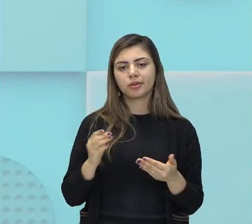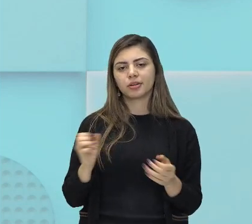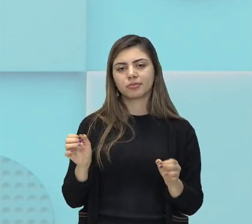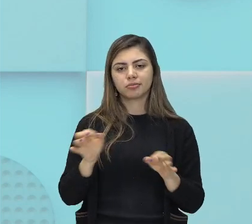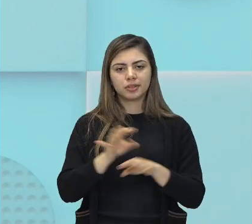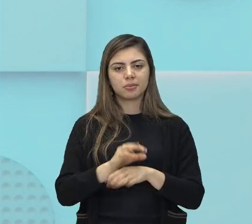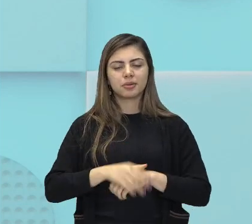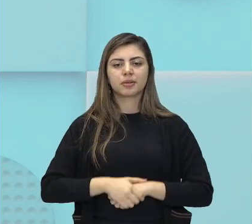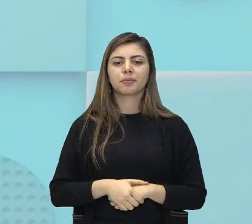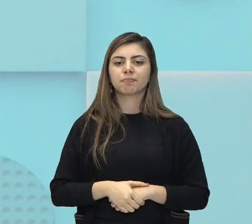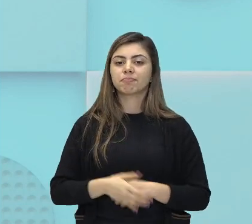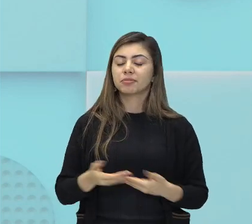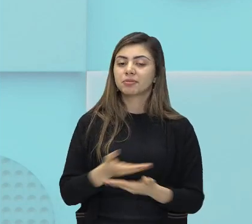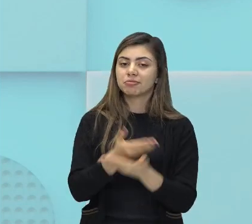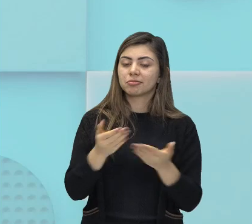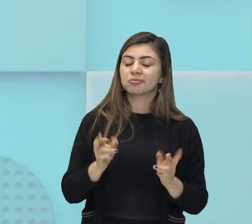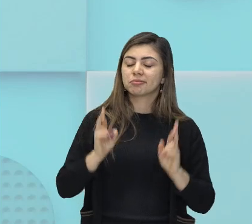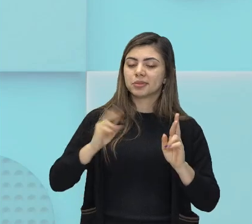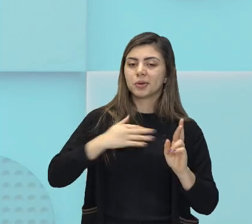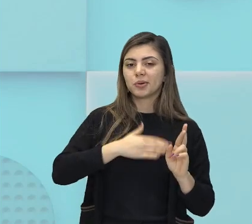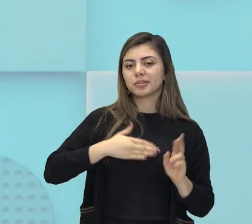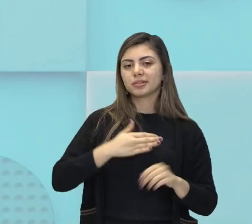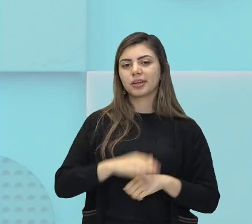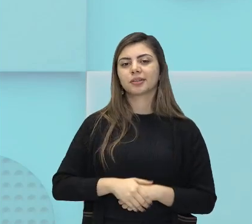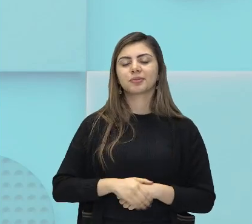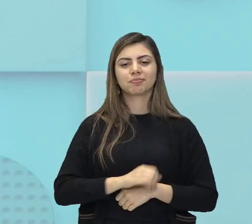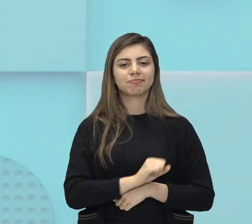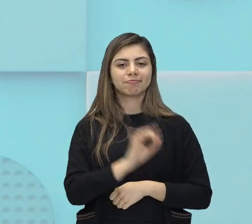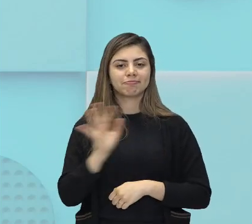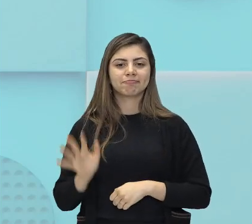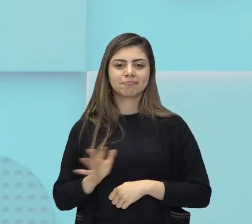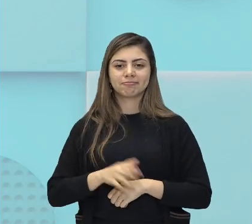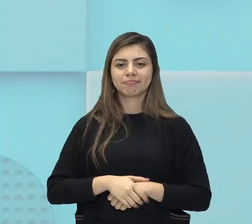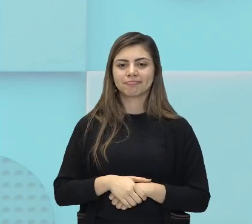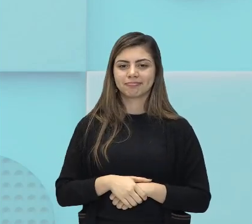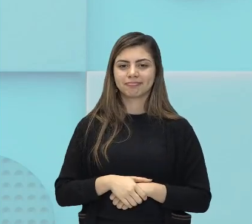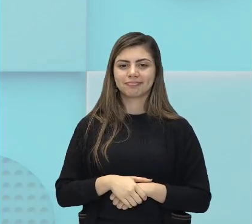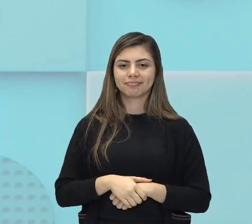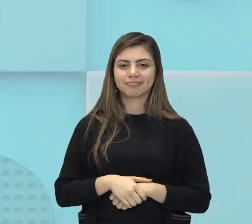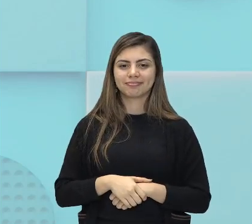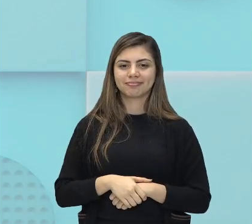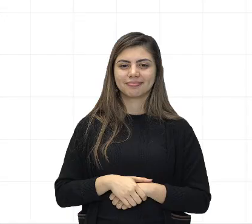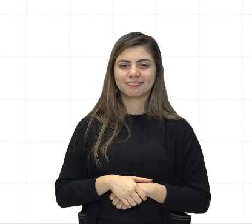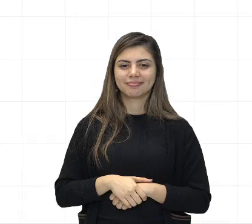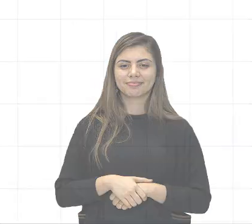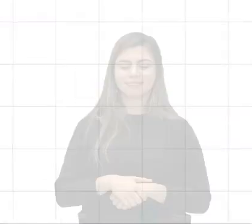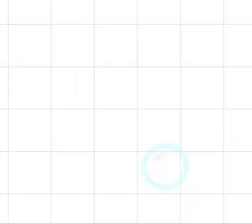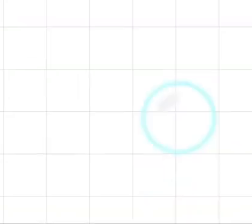encerrando por aqui. Eu espero que vocês tenham gostado. Até a nossa próxima aula aí. Fiquem bem.